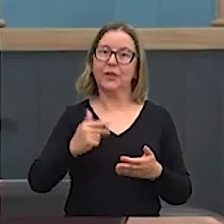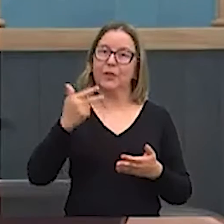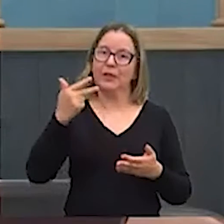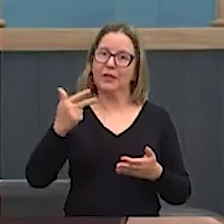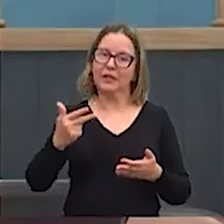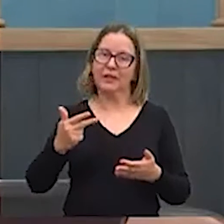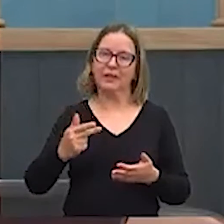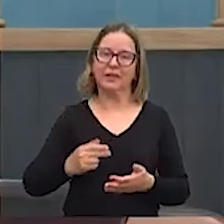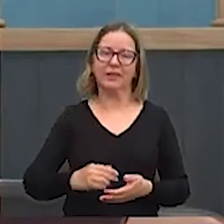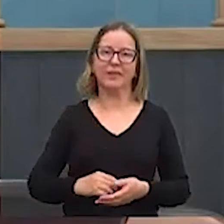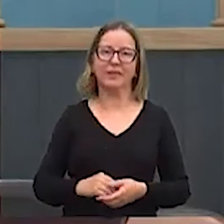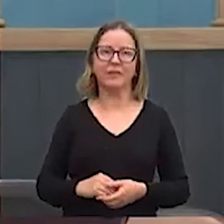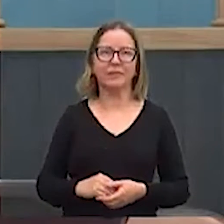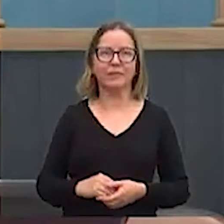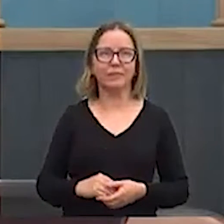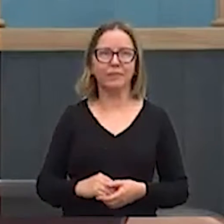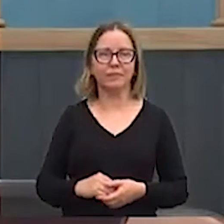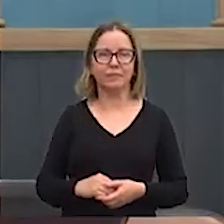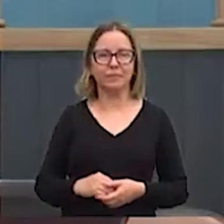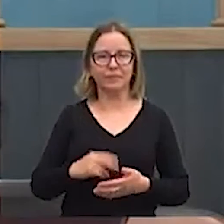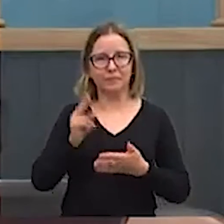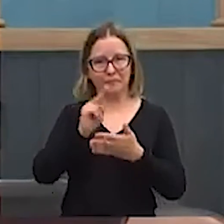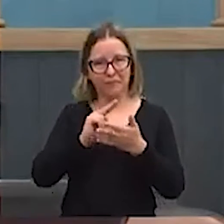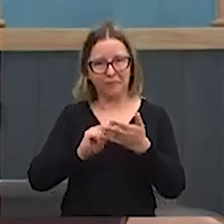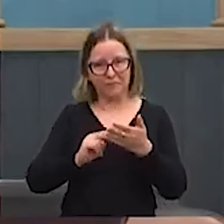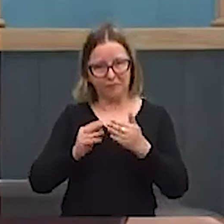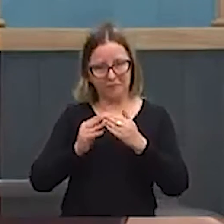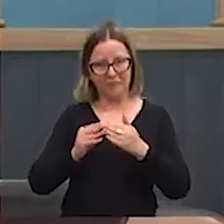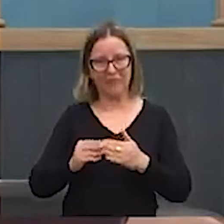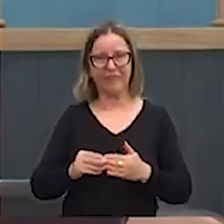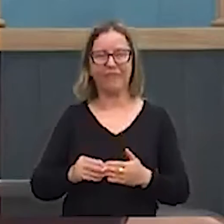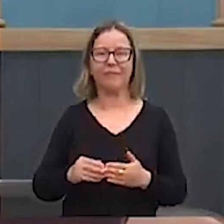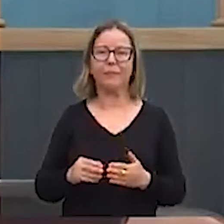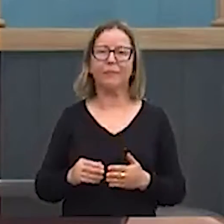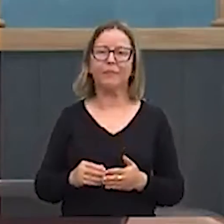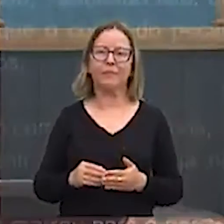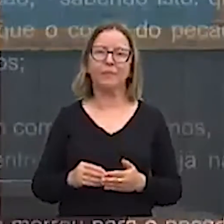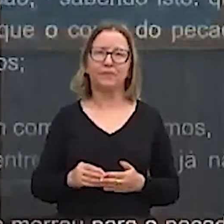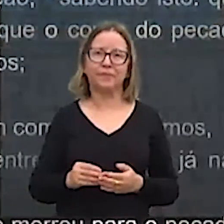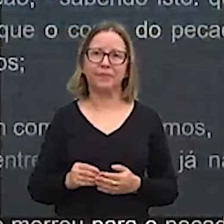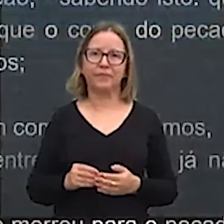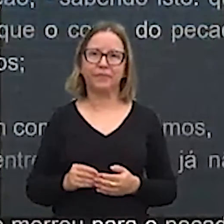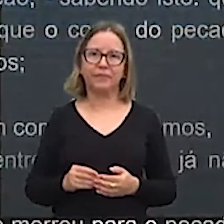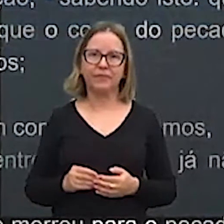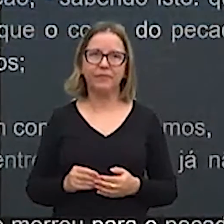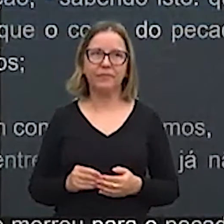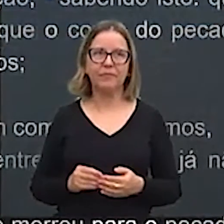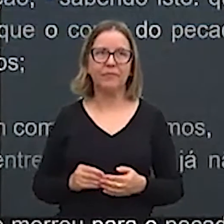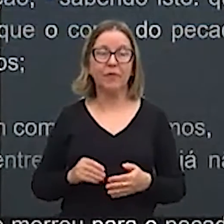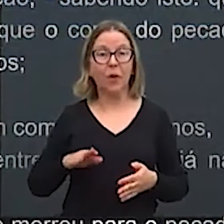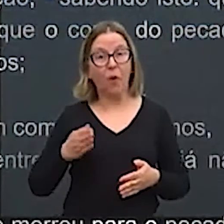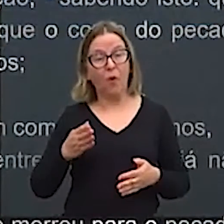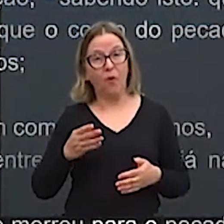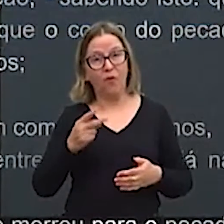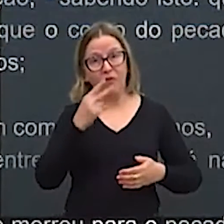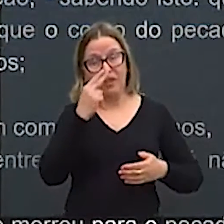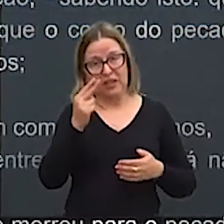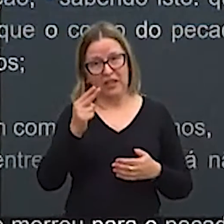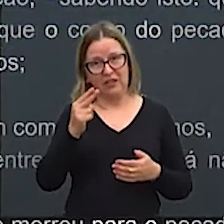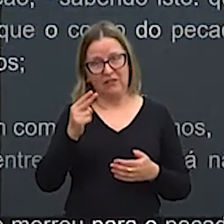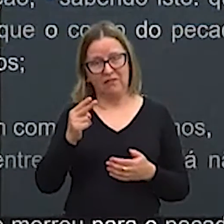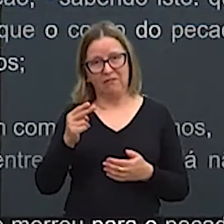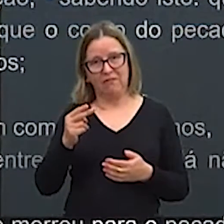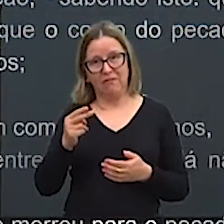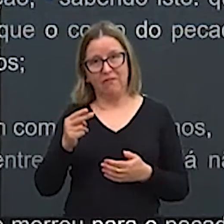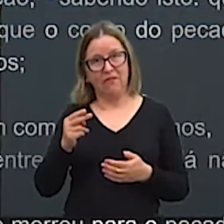3. Veja, por favor, esse texto aí, irmão. Ou porventura, ignorais que